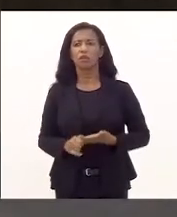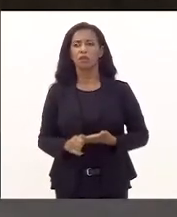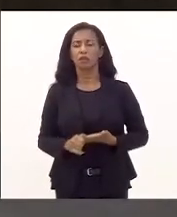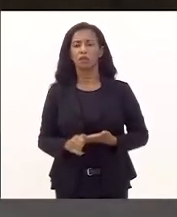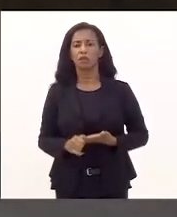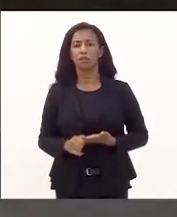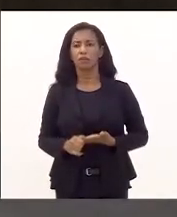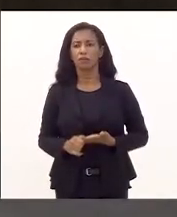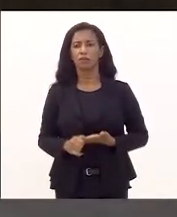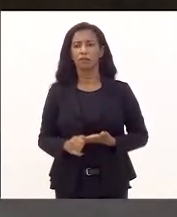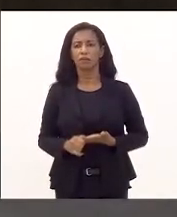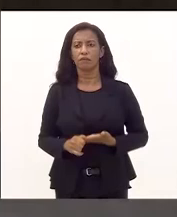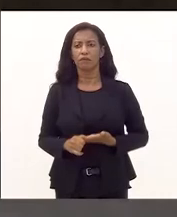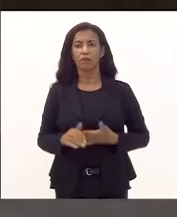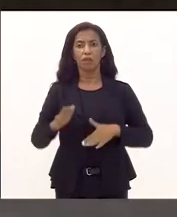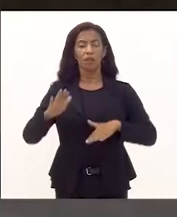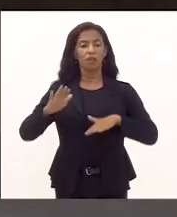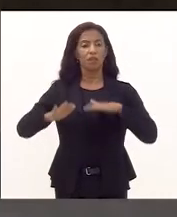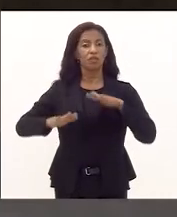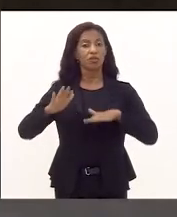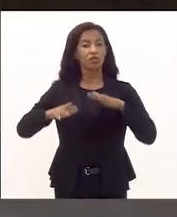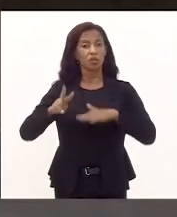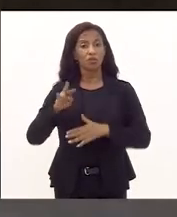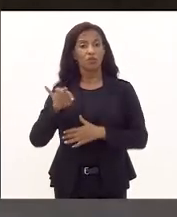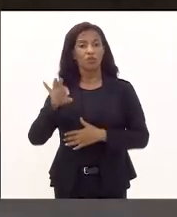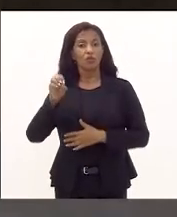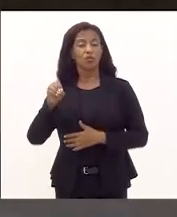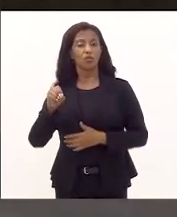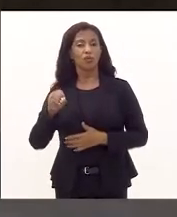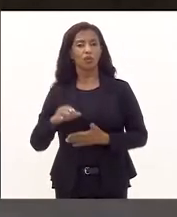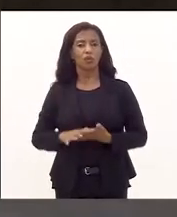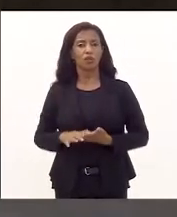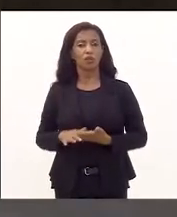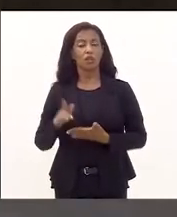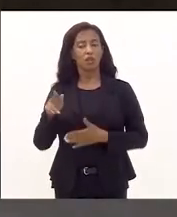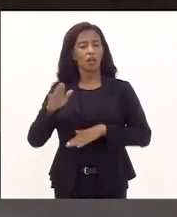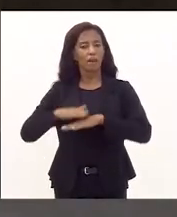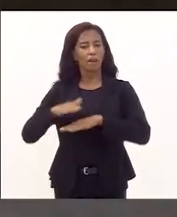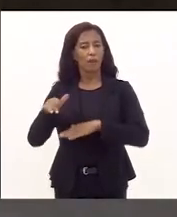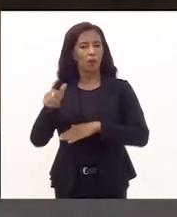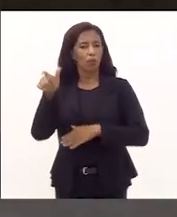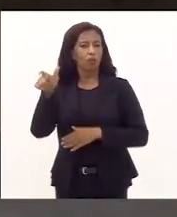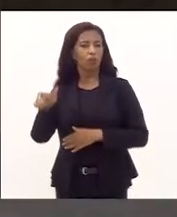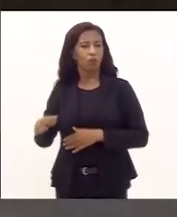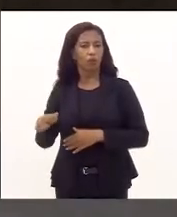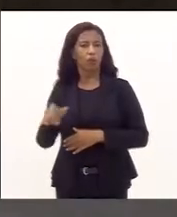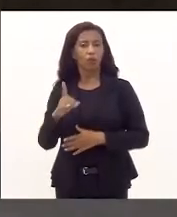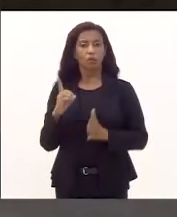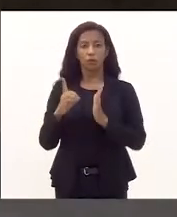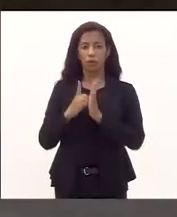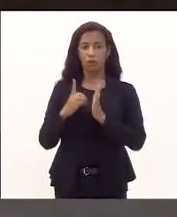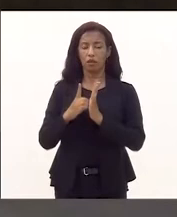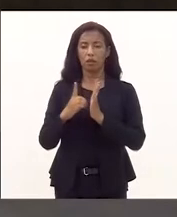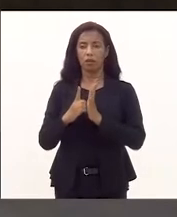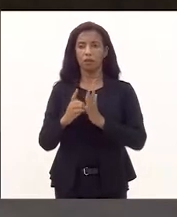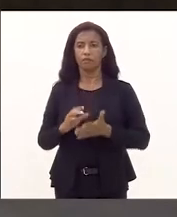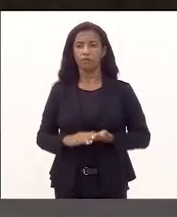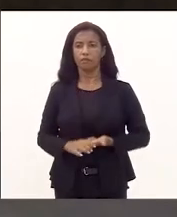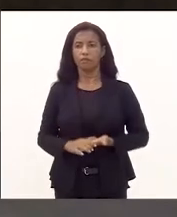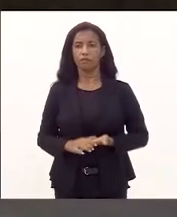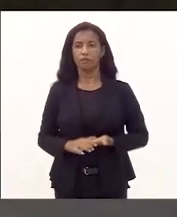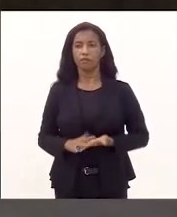blitz de auto-vistoria de veículos, que é a função precípua do DETRAN,